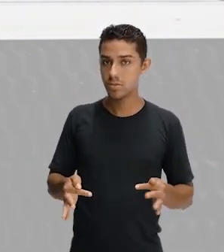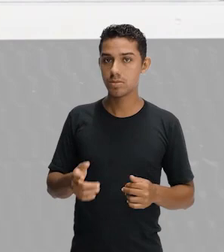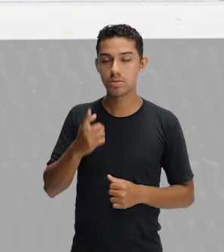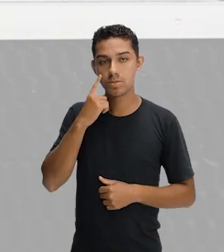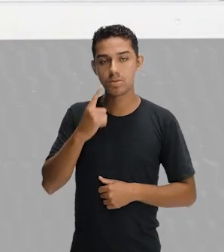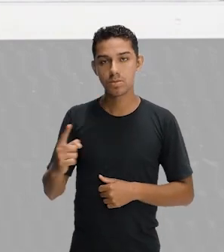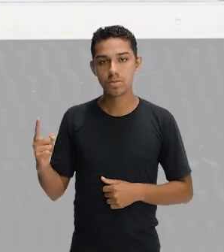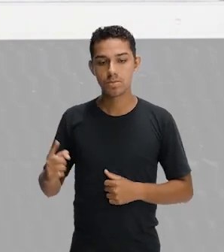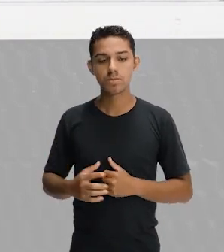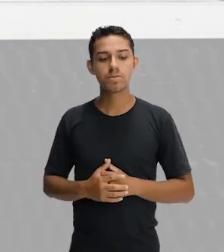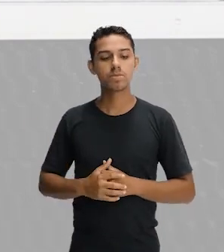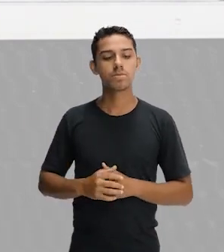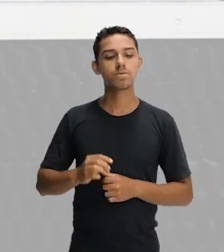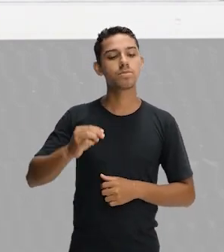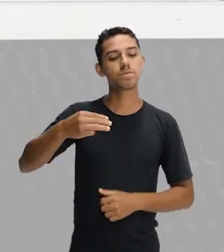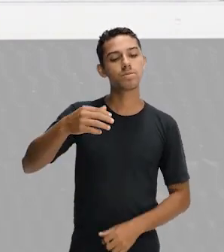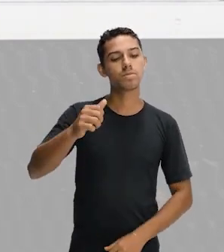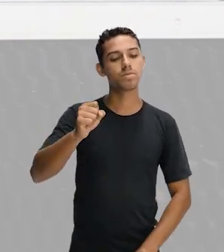Então a massa